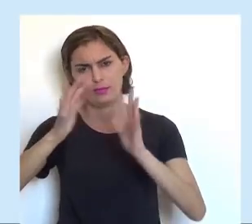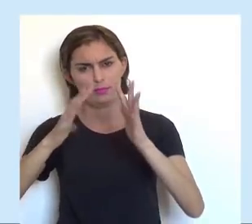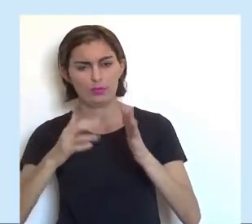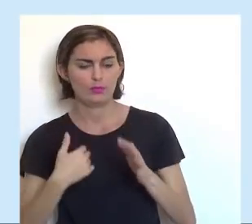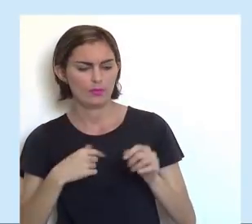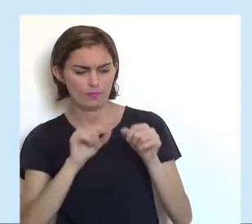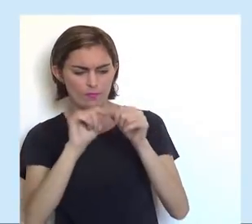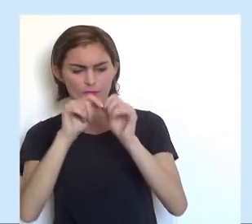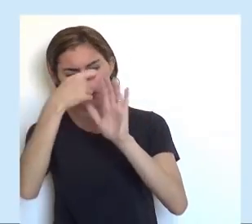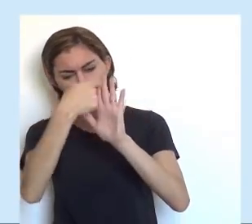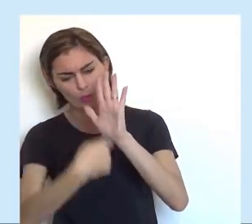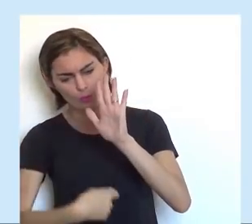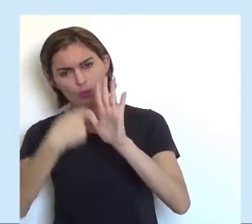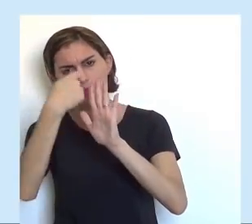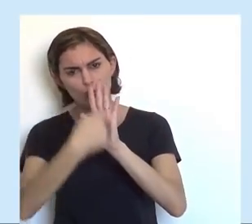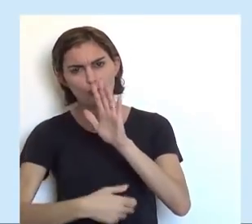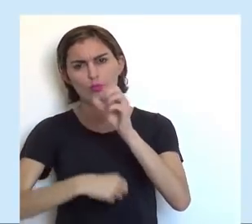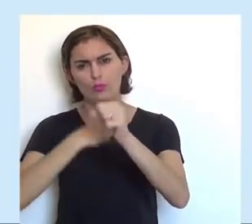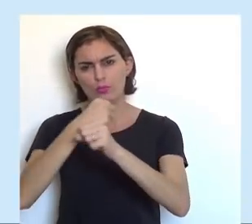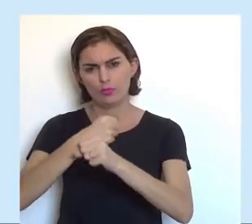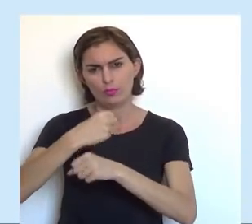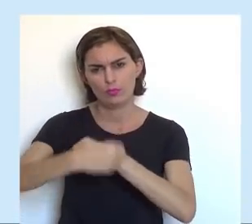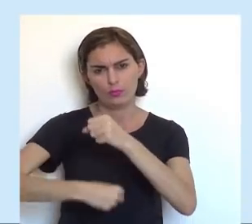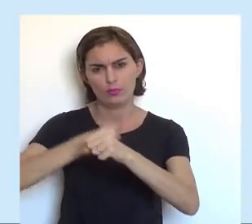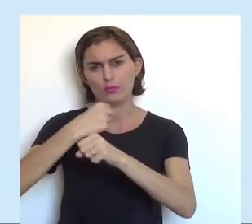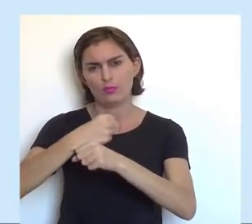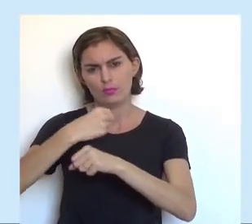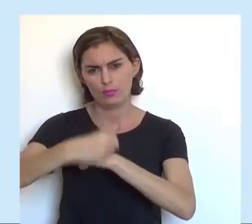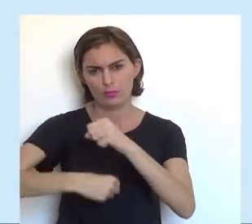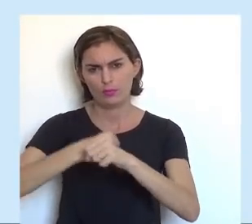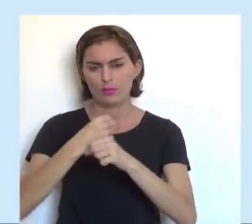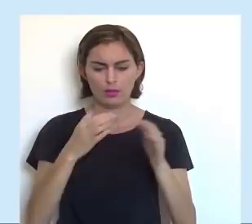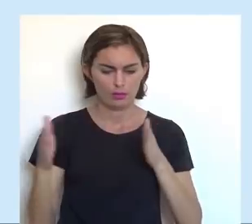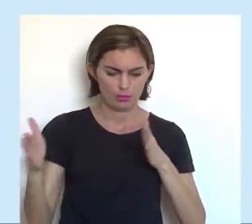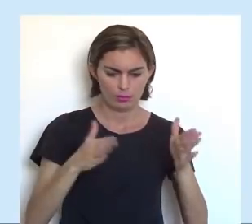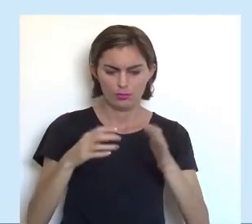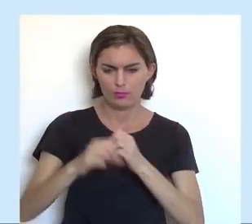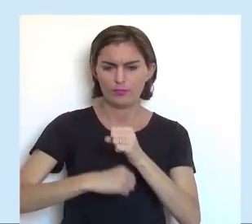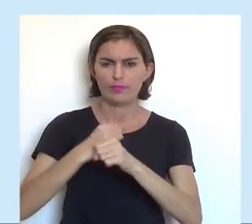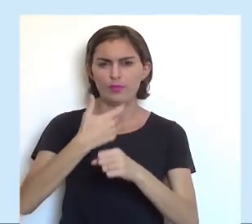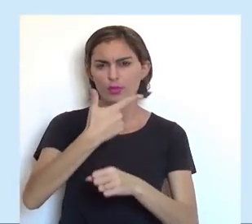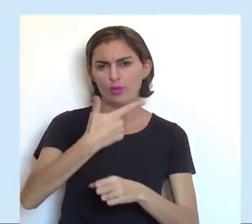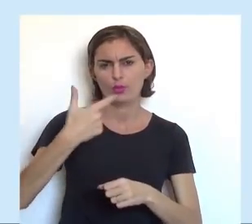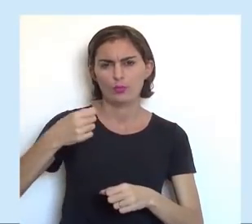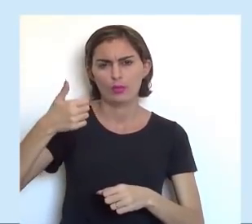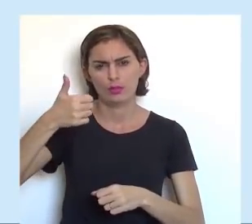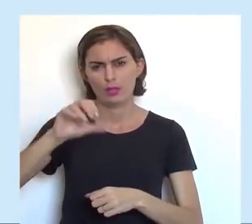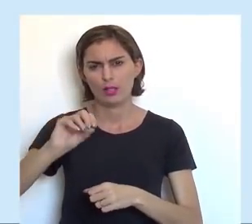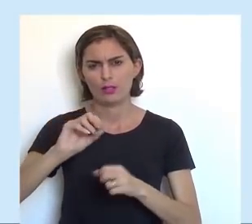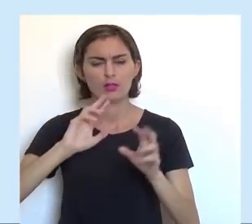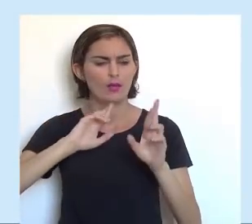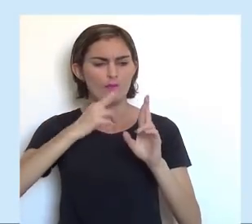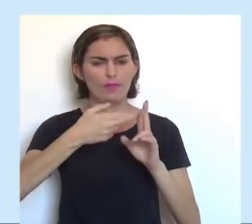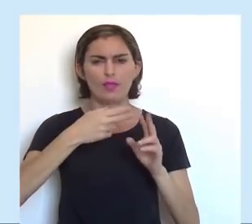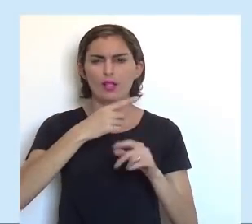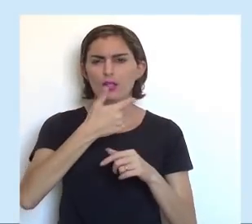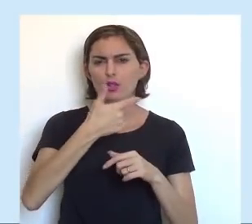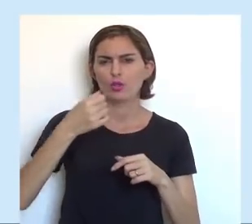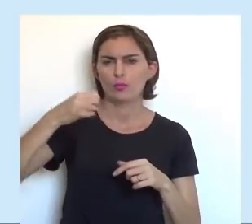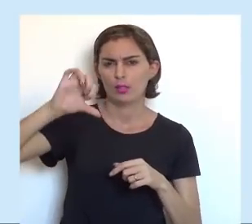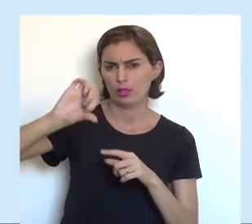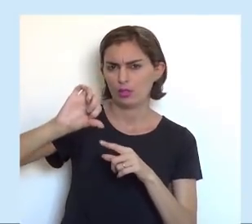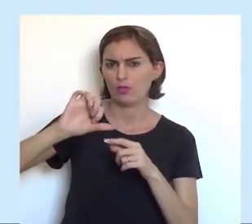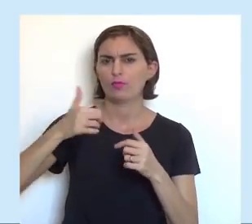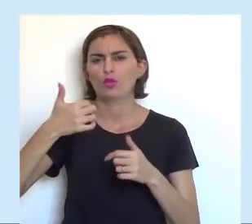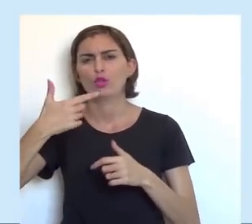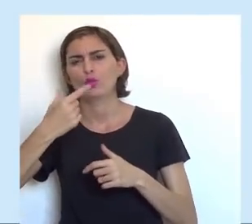2010, que é feito um relatório anual, referente ao ano base anterior. Então, 2010 é referente aos dados de